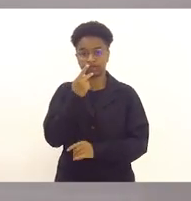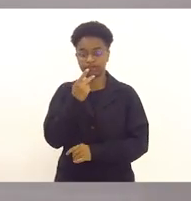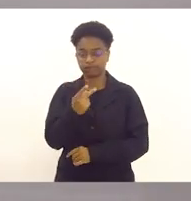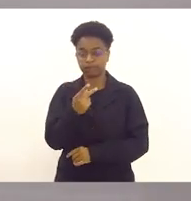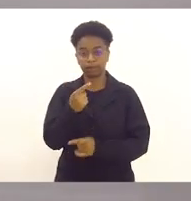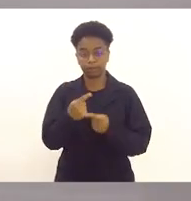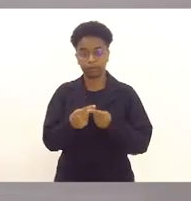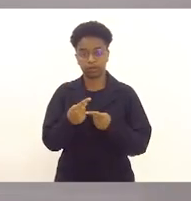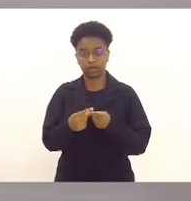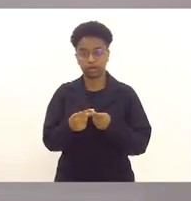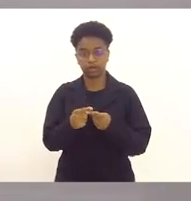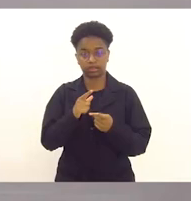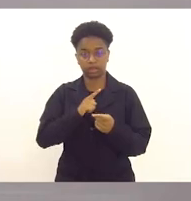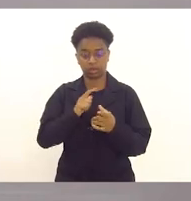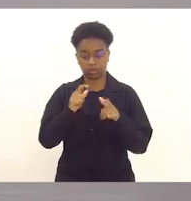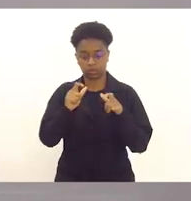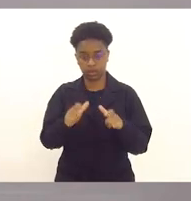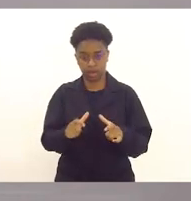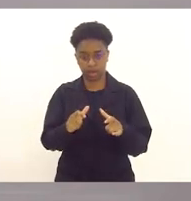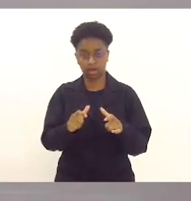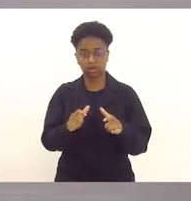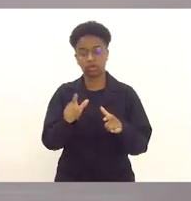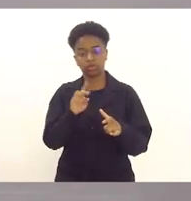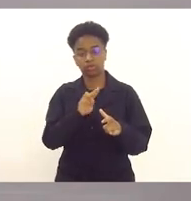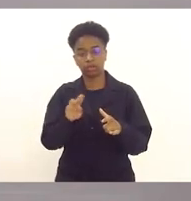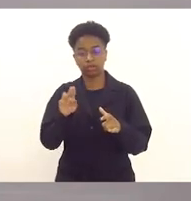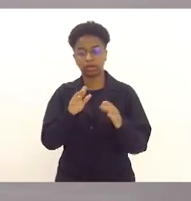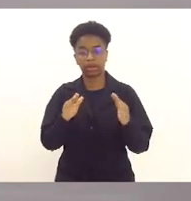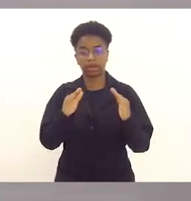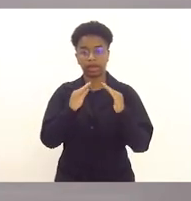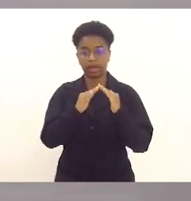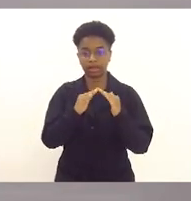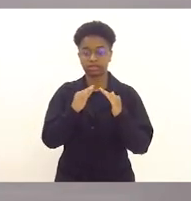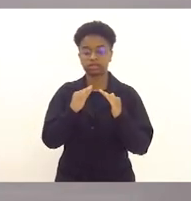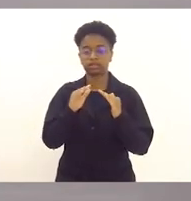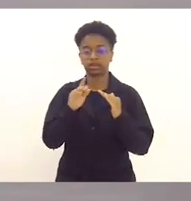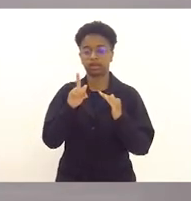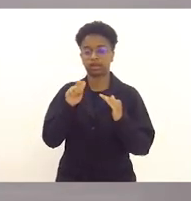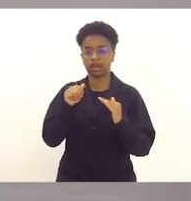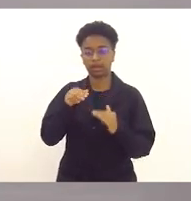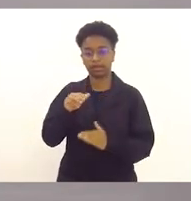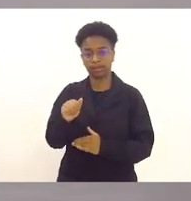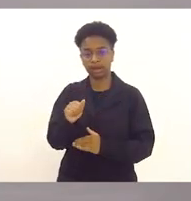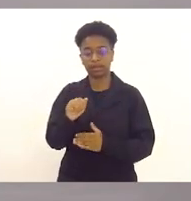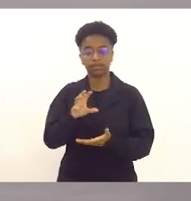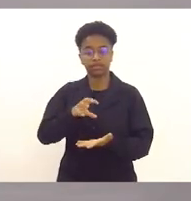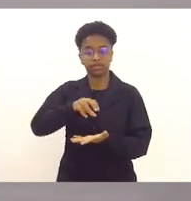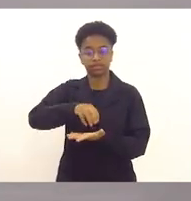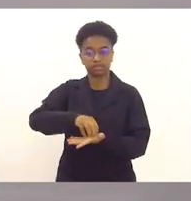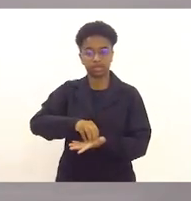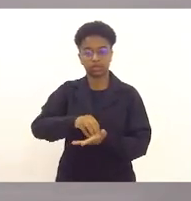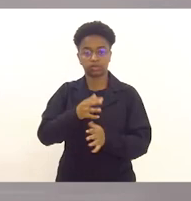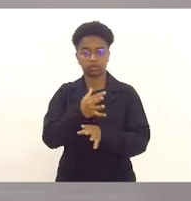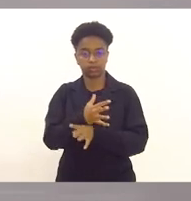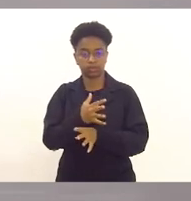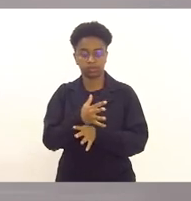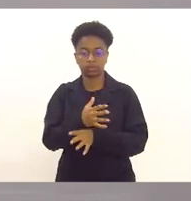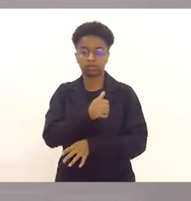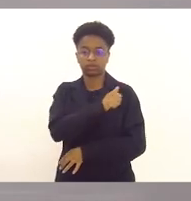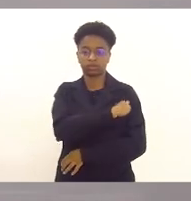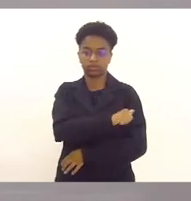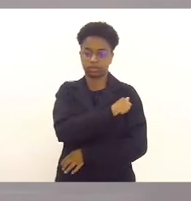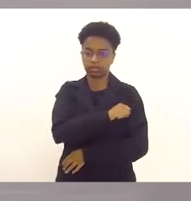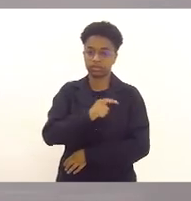uma ocupação chamada casa à humanita Gama no centro da cidade do Rio de Janeiro com cerca aí de